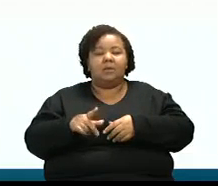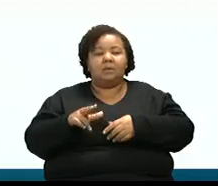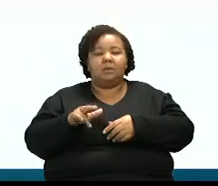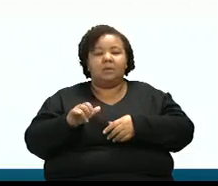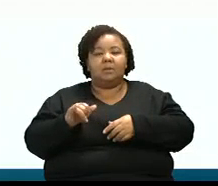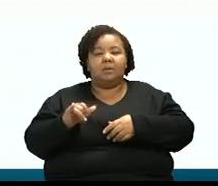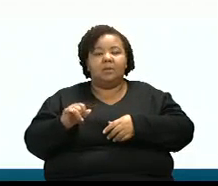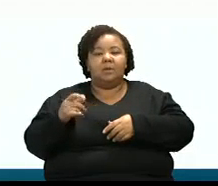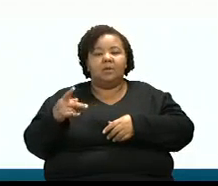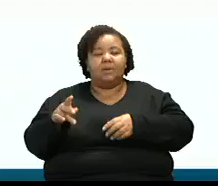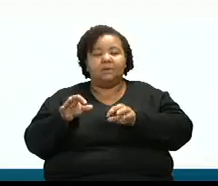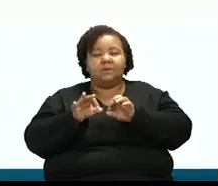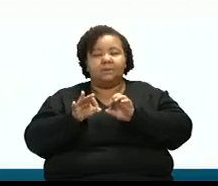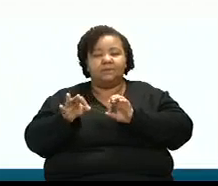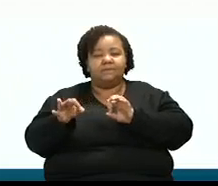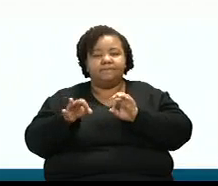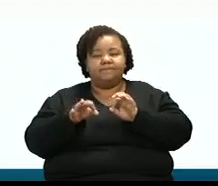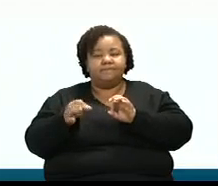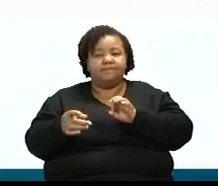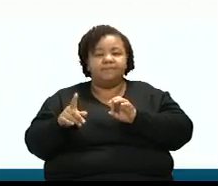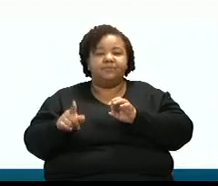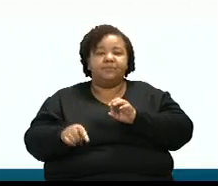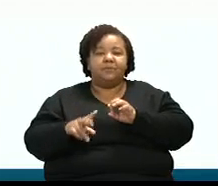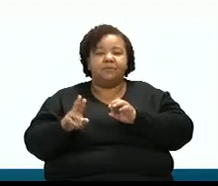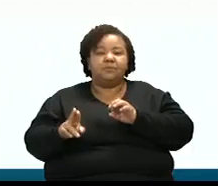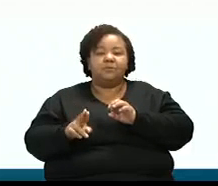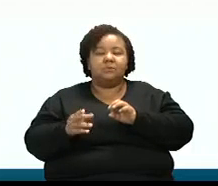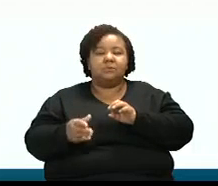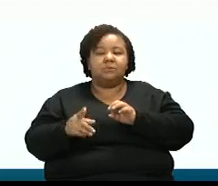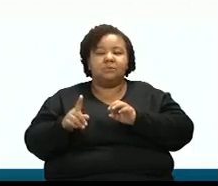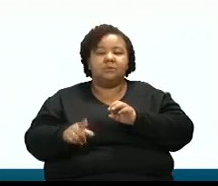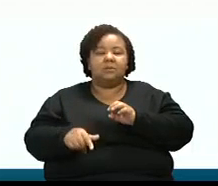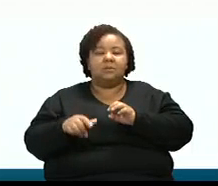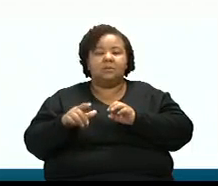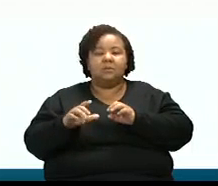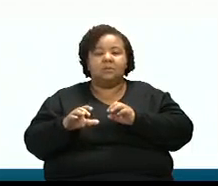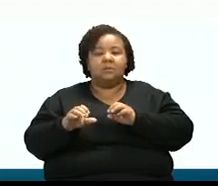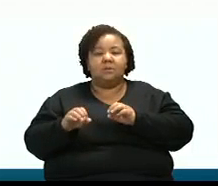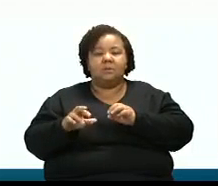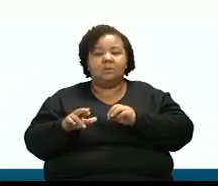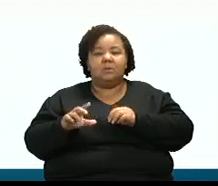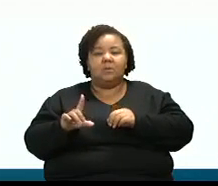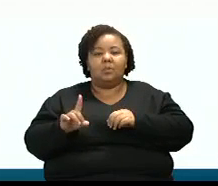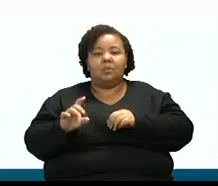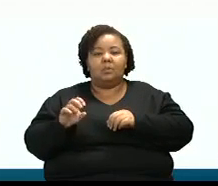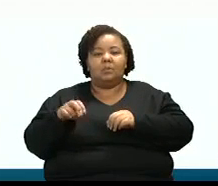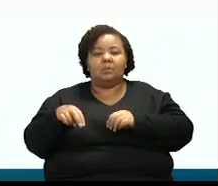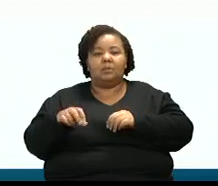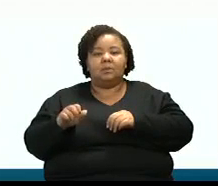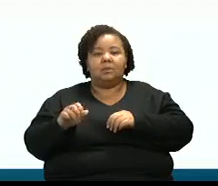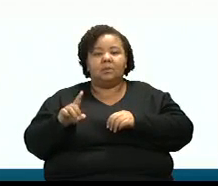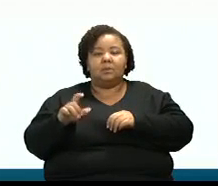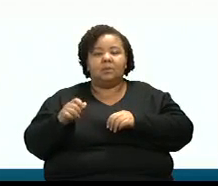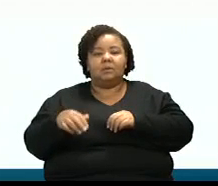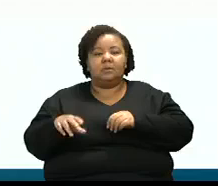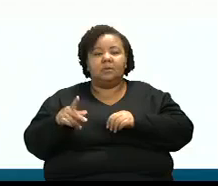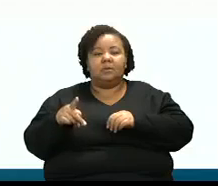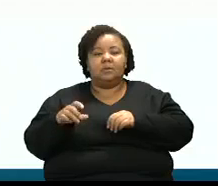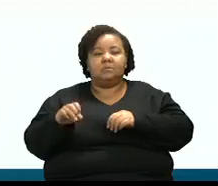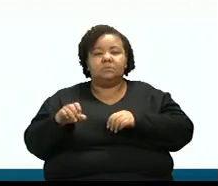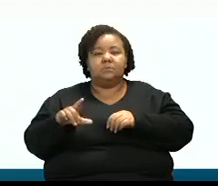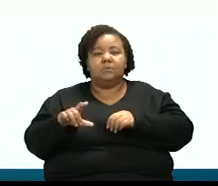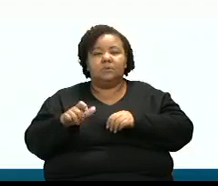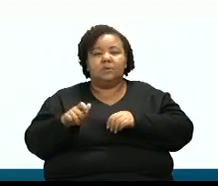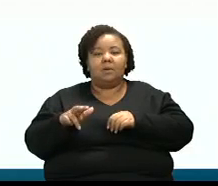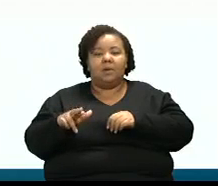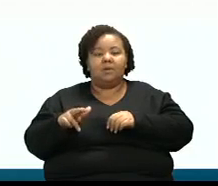com essa medida. Então, eu estou empregando ainda as coordenadas polares. Parametrizei a curva. Calculo o